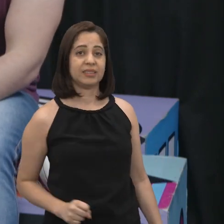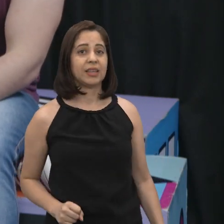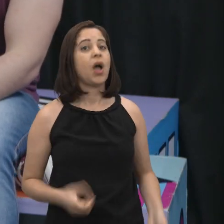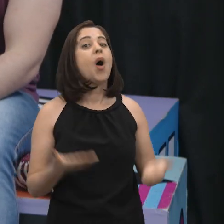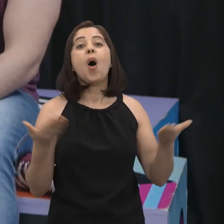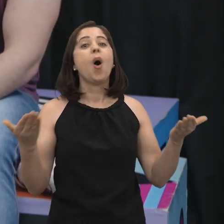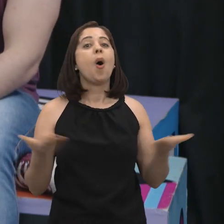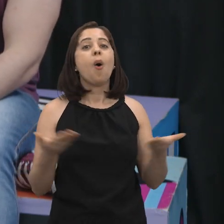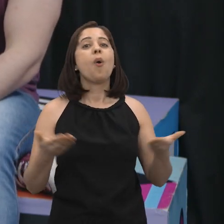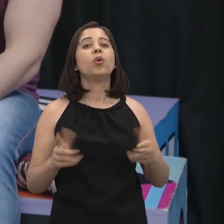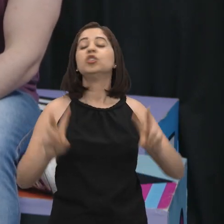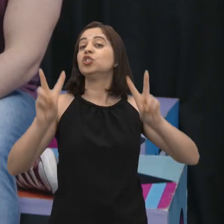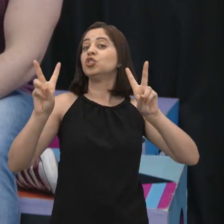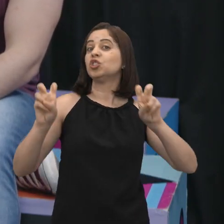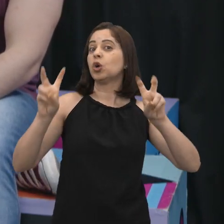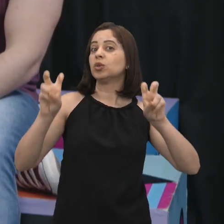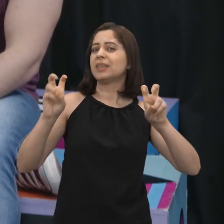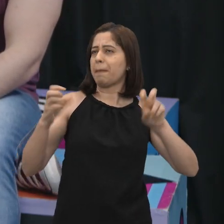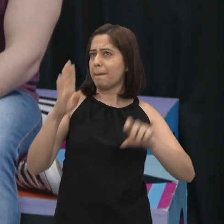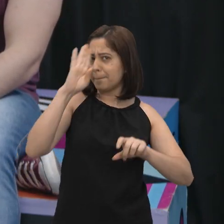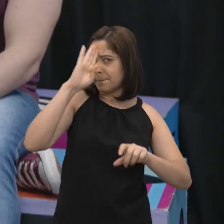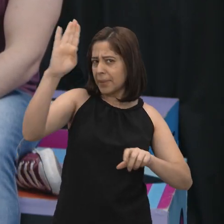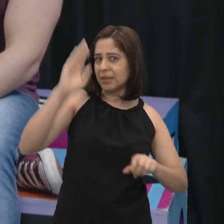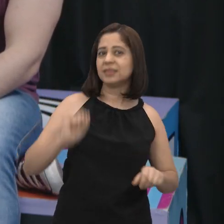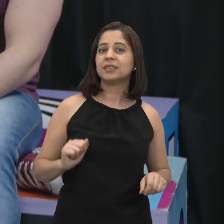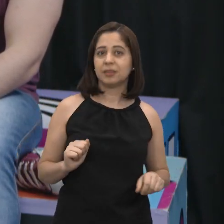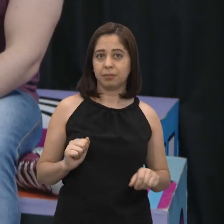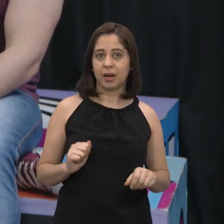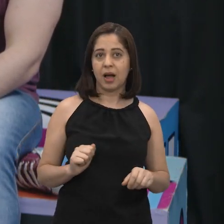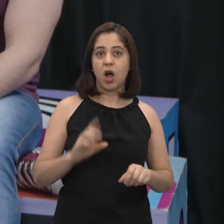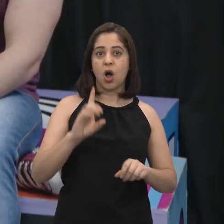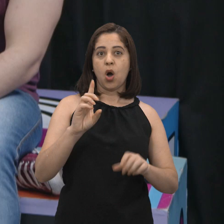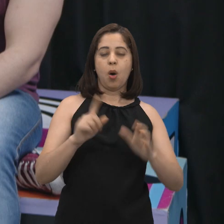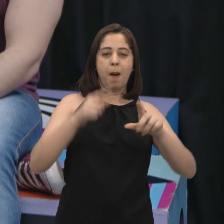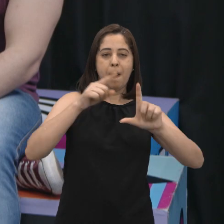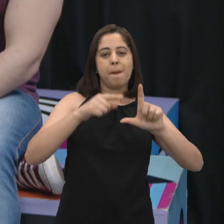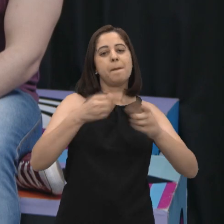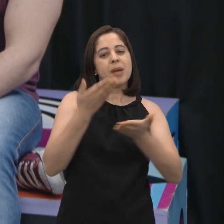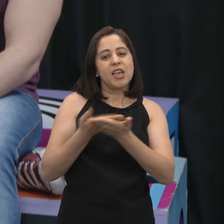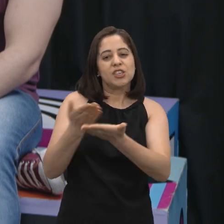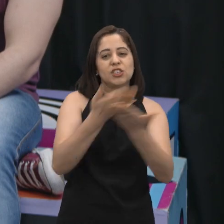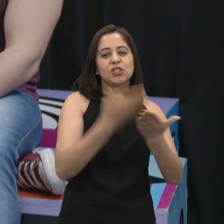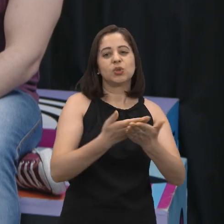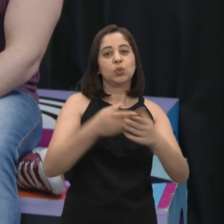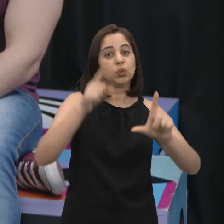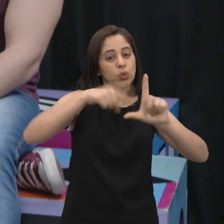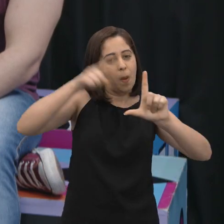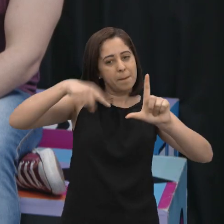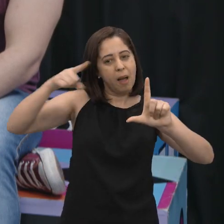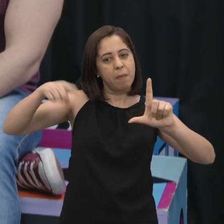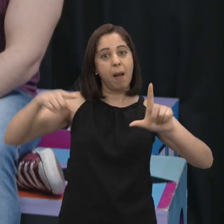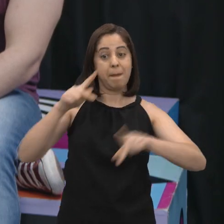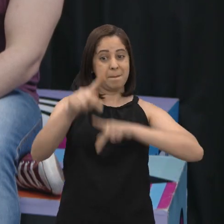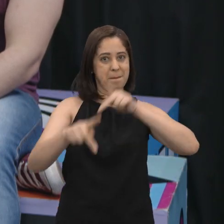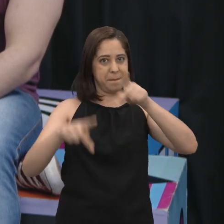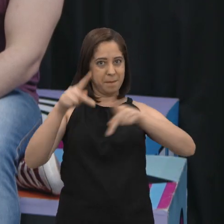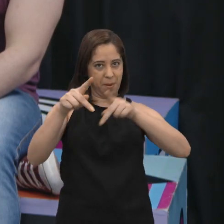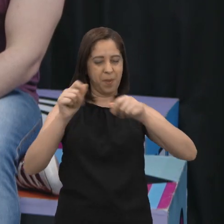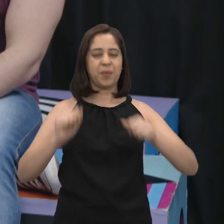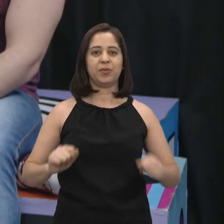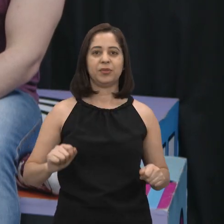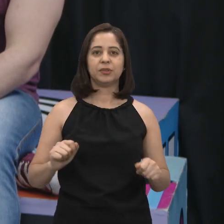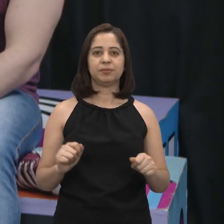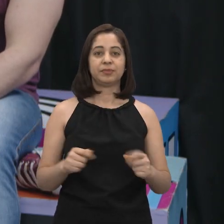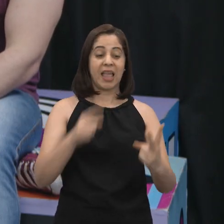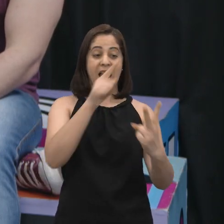Tiago. Hoje esse é o assunto principal do Tá Ligado, a demografia brasileira. E para participar dessa conversa